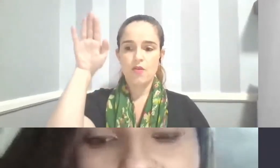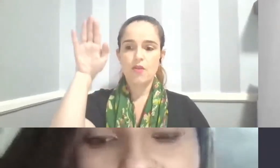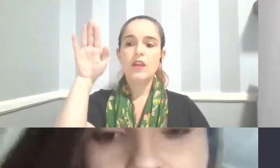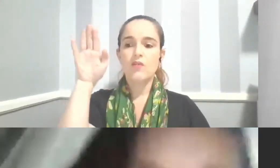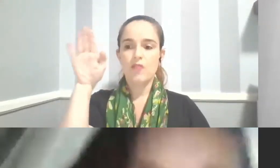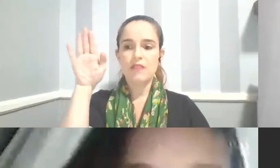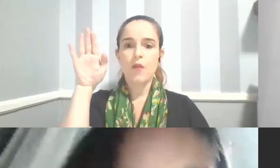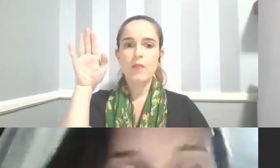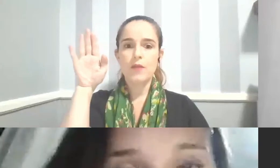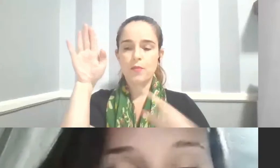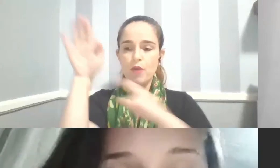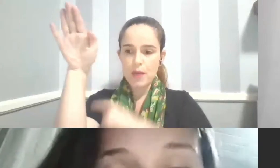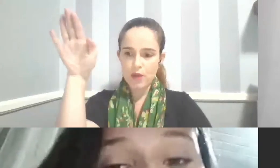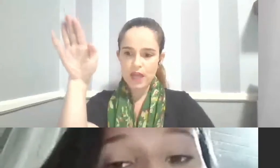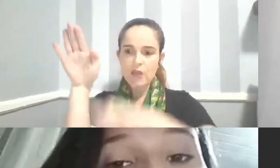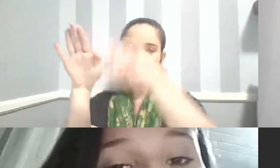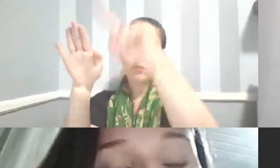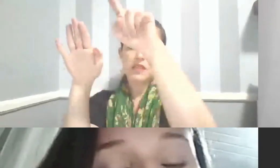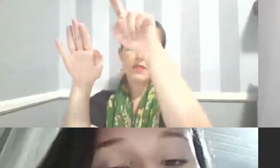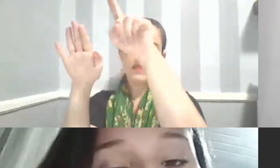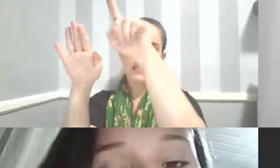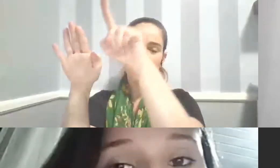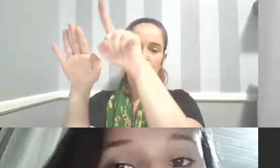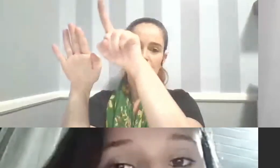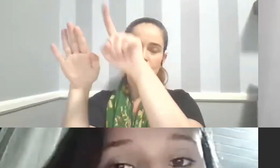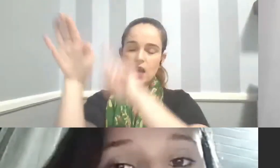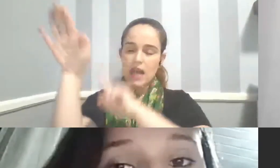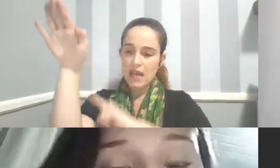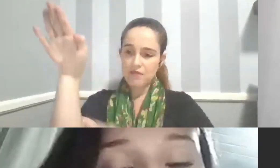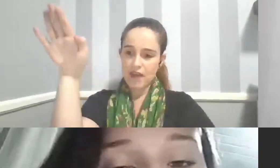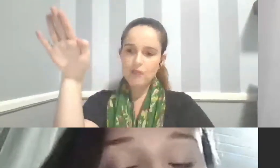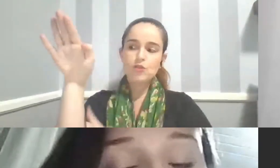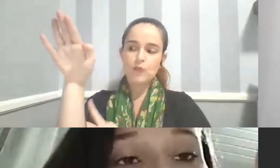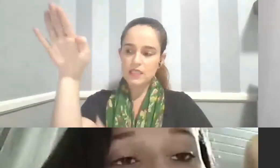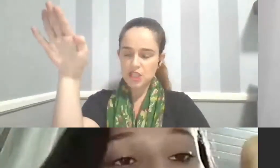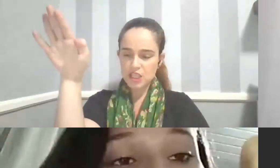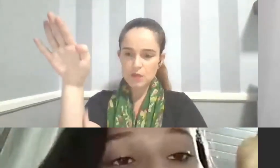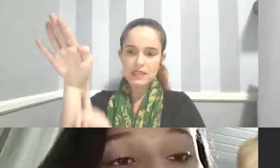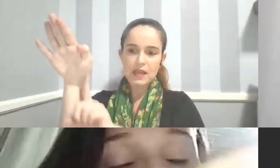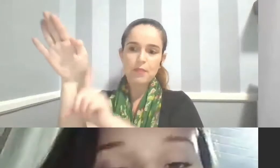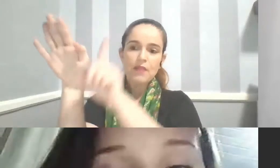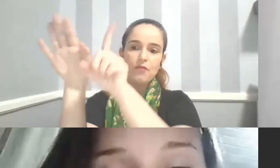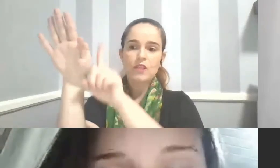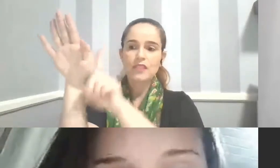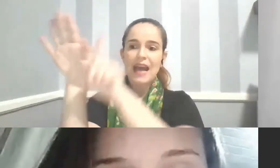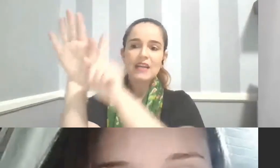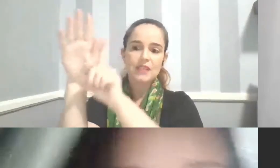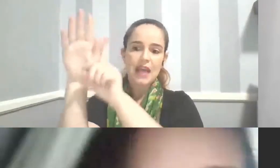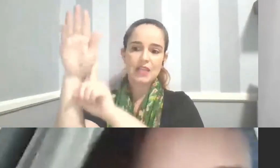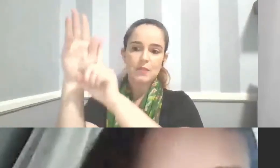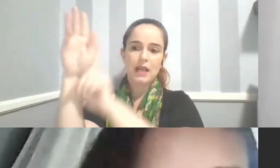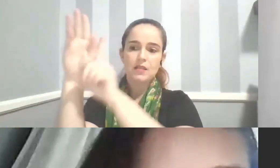Eleva. Eu vou elevar o membro. Por quê? Porque aí o fluxo sanguíneo vai ser mais difícil. Ele vai continuar existindo, mas pela força